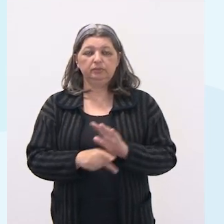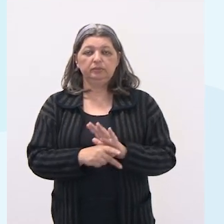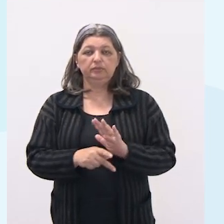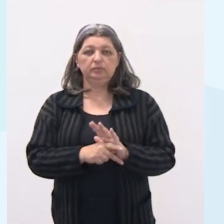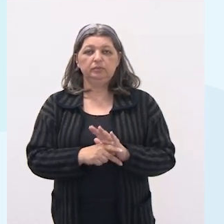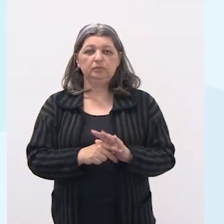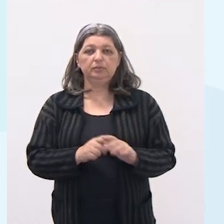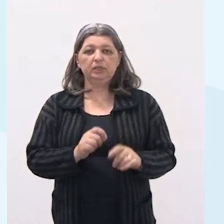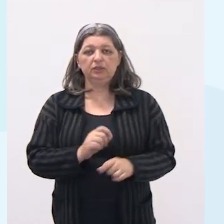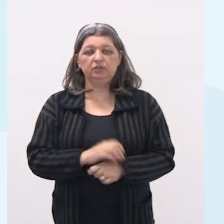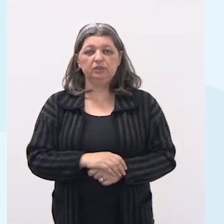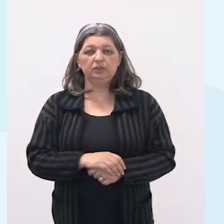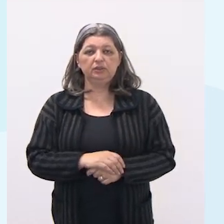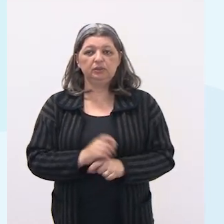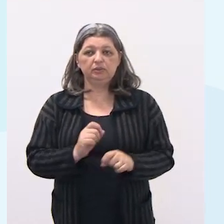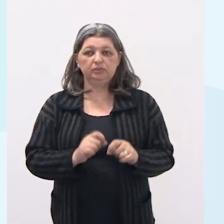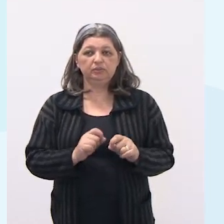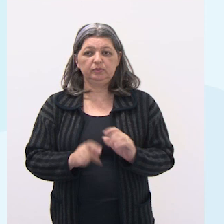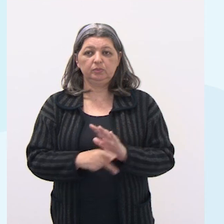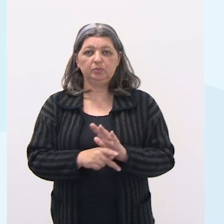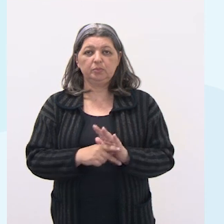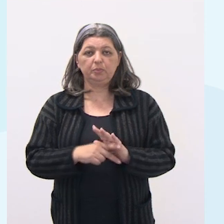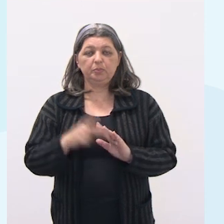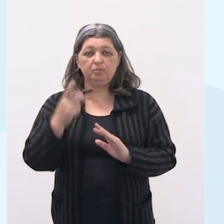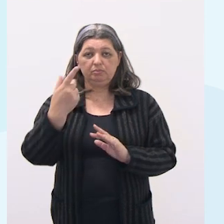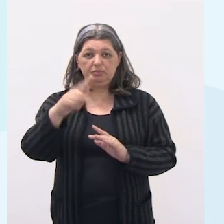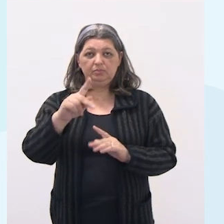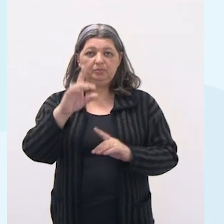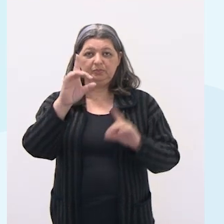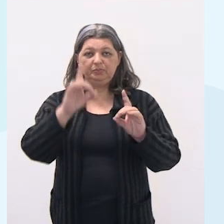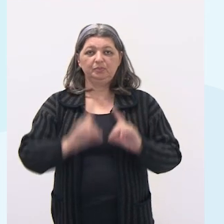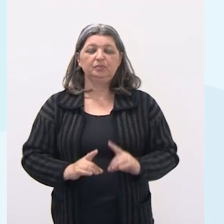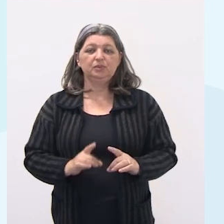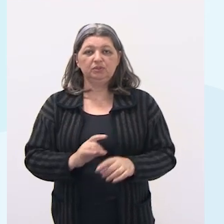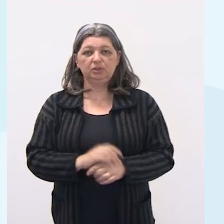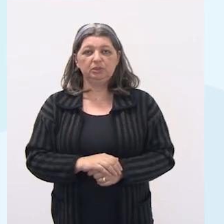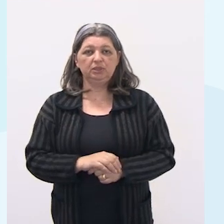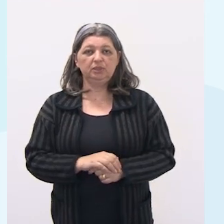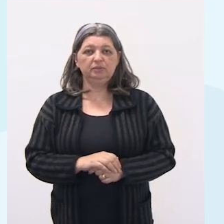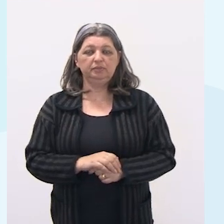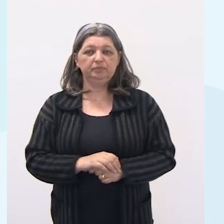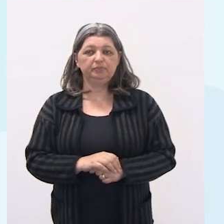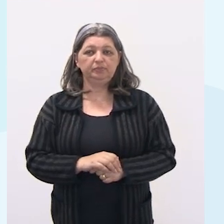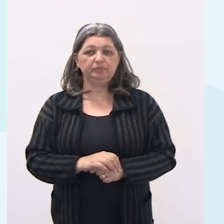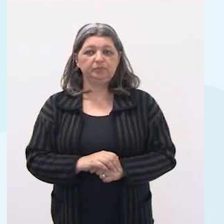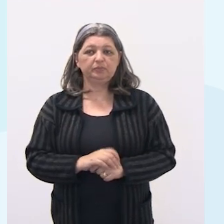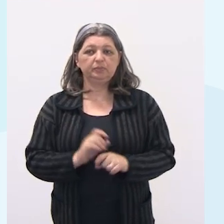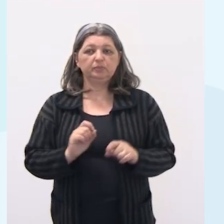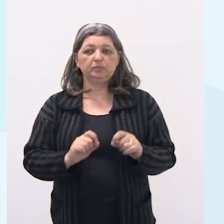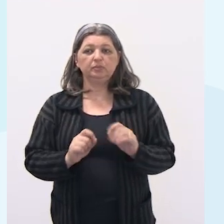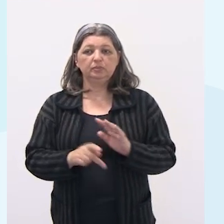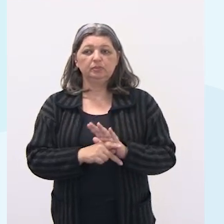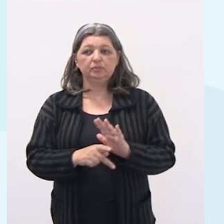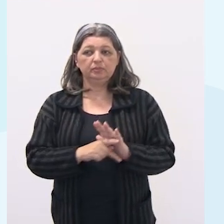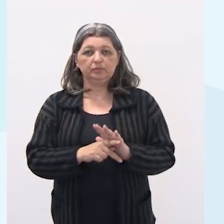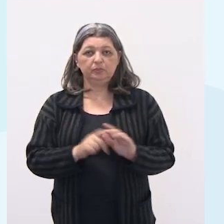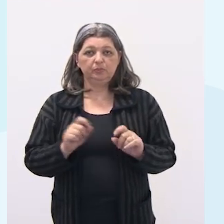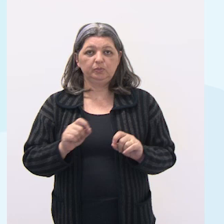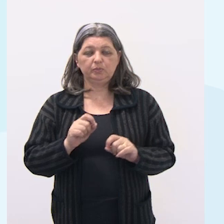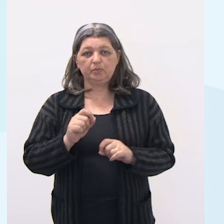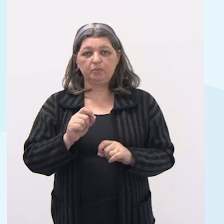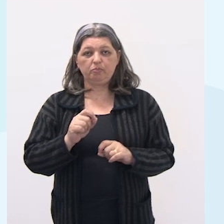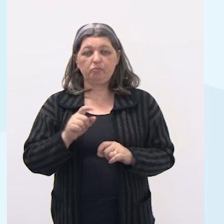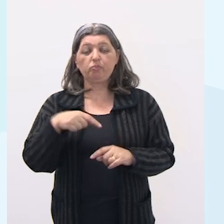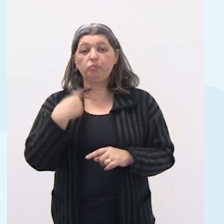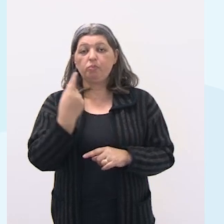para além da sua deficiência. E nesses diferentes setores, quando nós falamos,